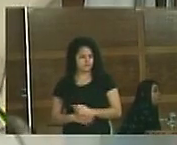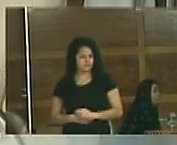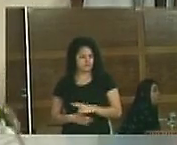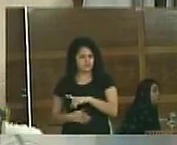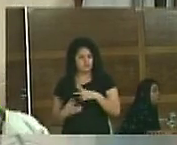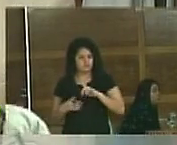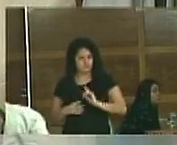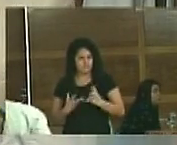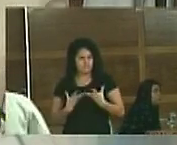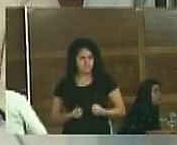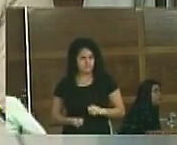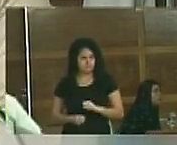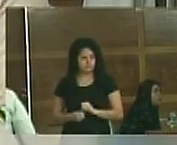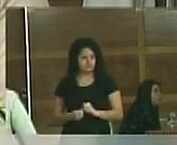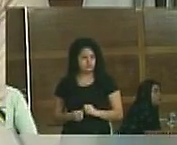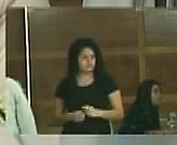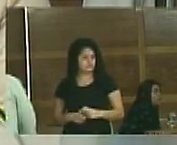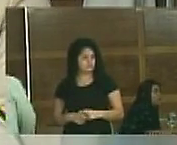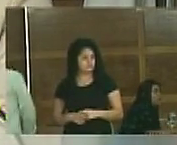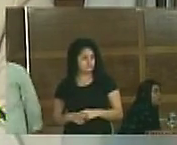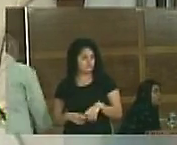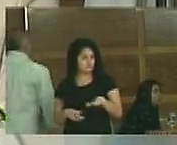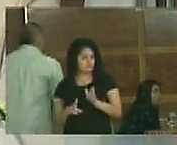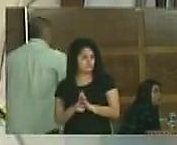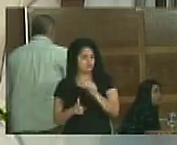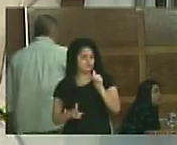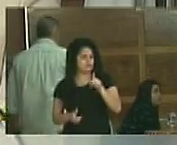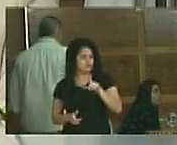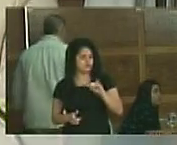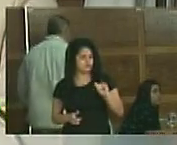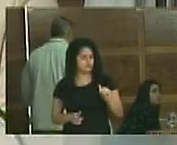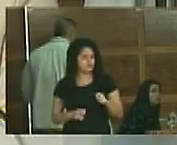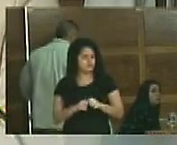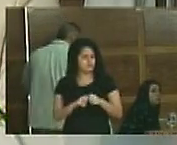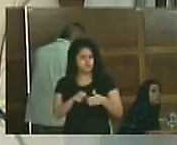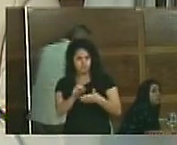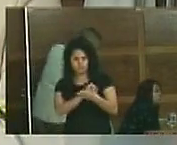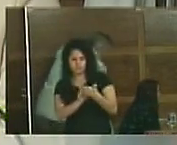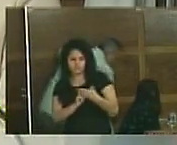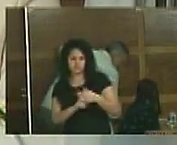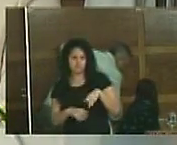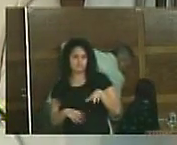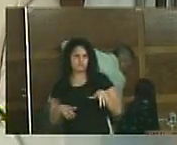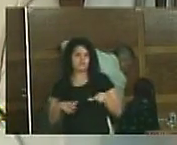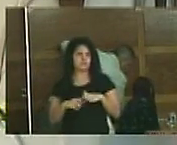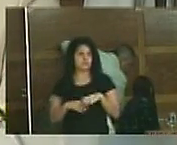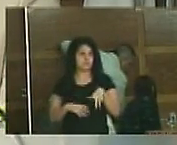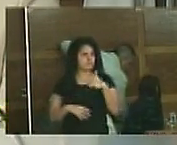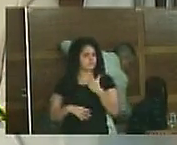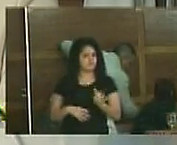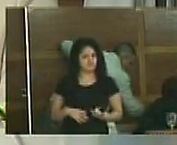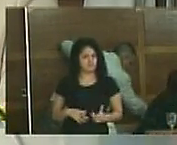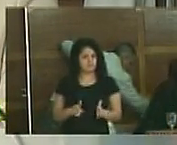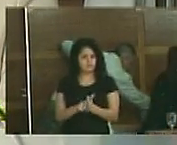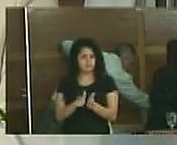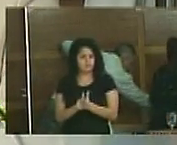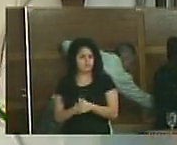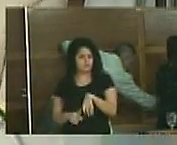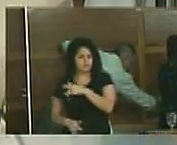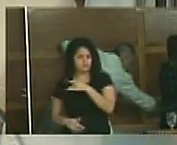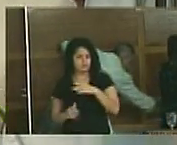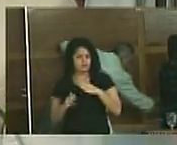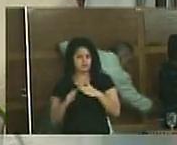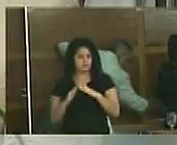dessa. Papelaria, que para quem não sabe, para posto de saúde, é onde faz os receituários, a nota, nem papelaria tem.